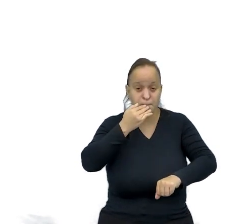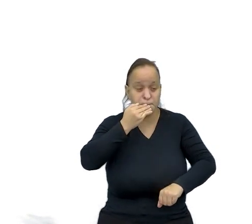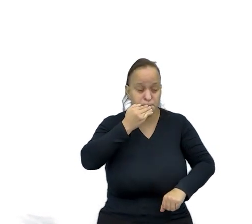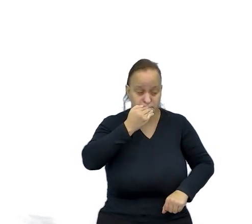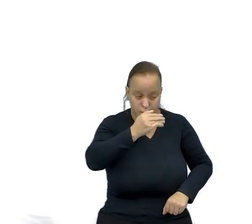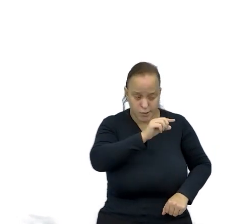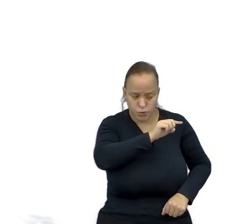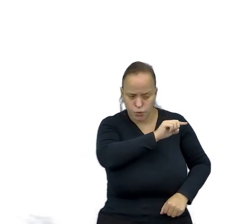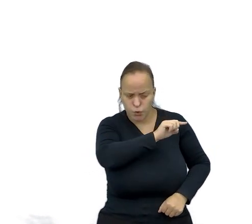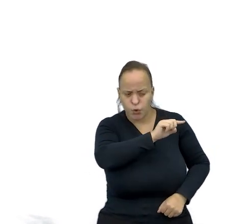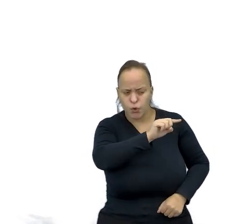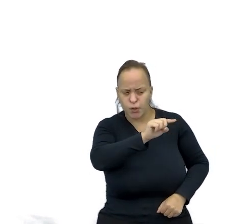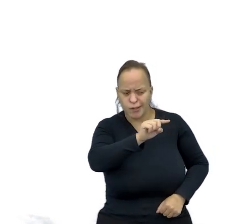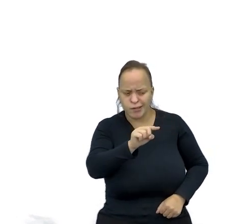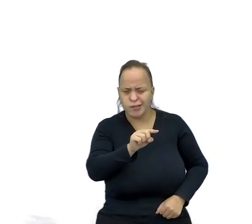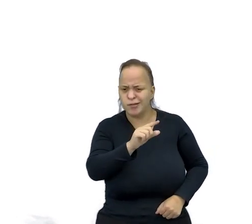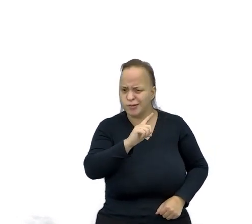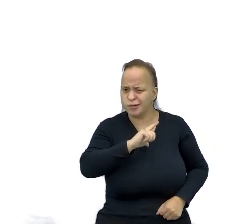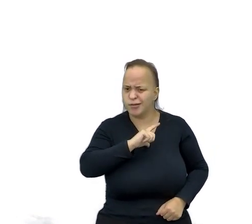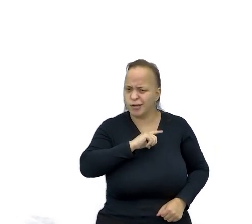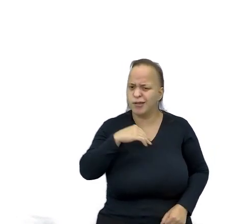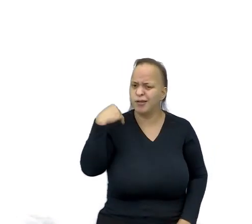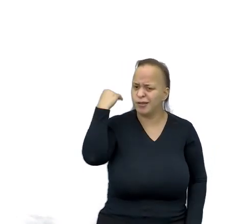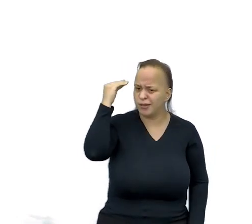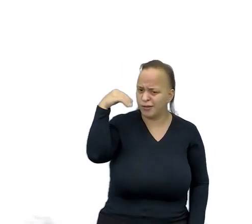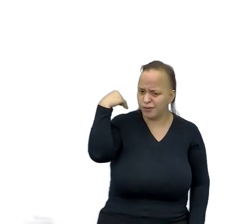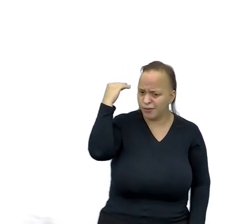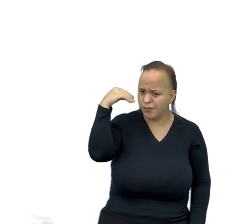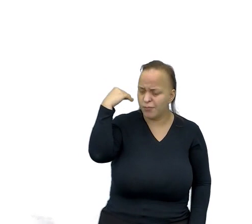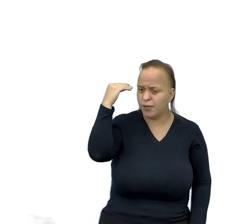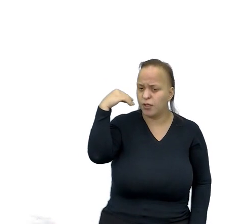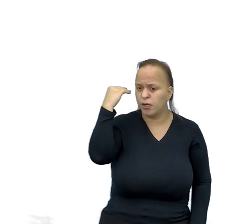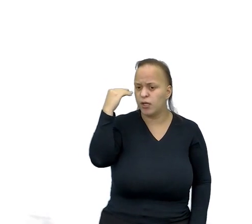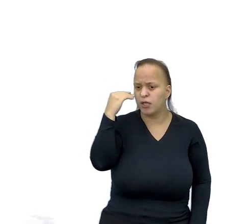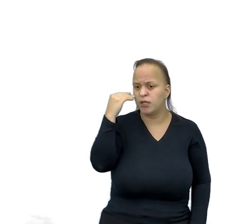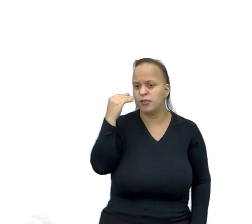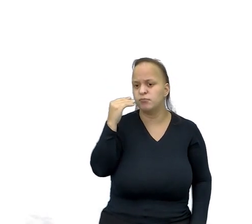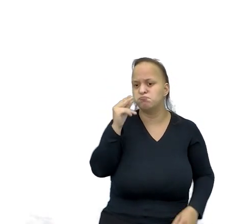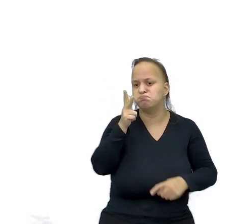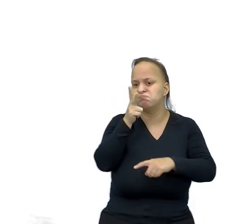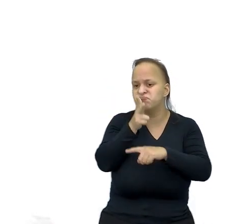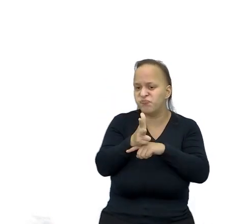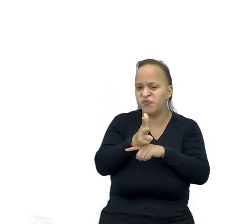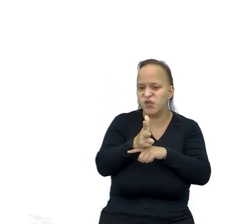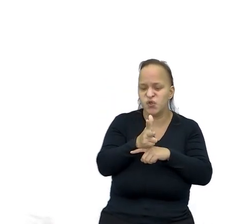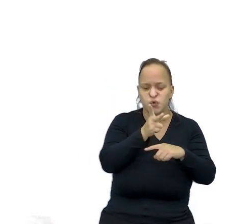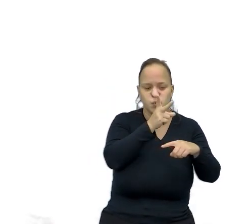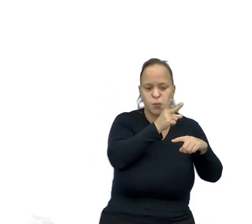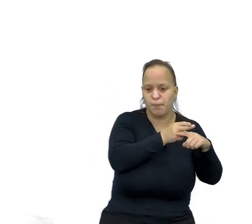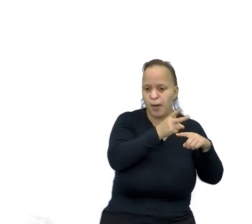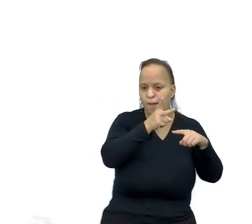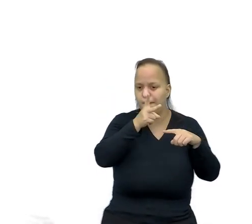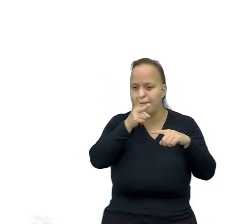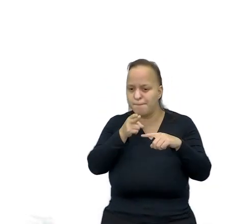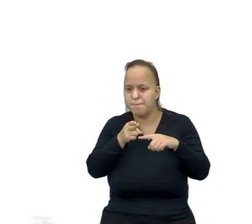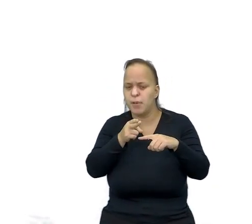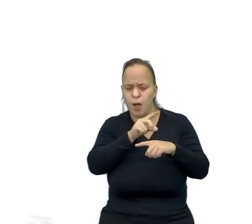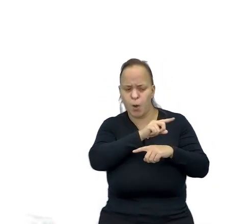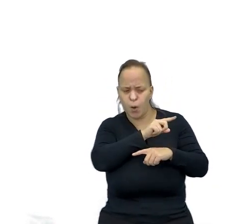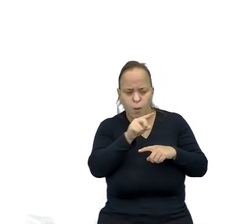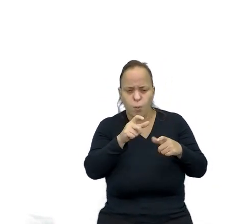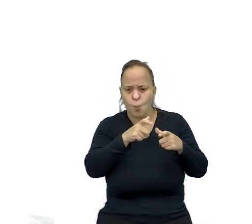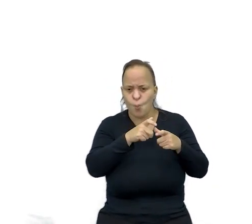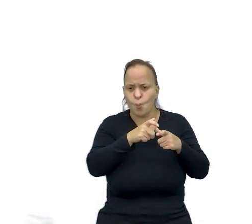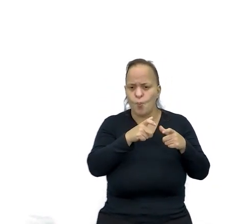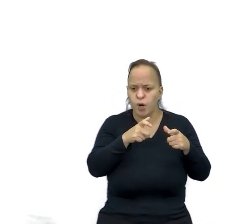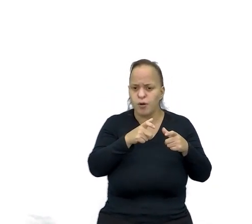se algum deles tem experiência com edição de vídeo, e muitos deles gostam,